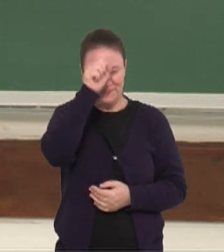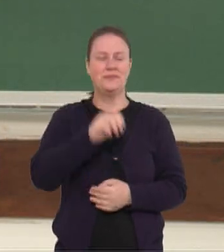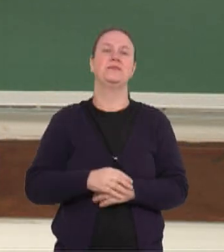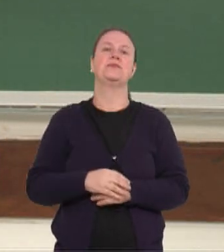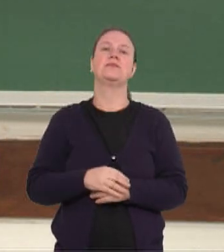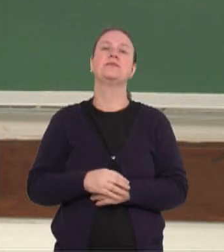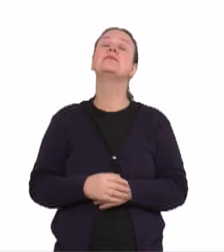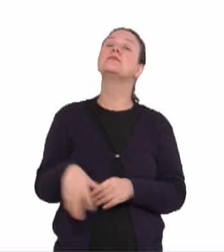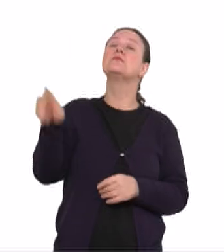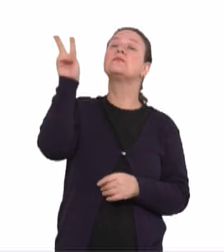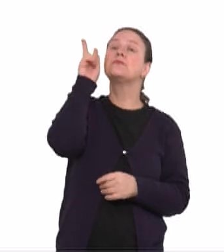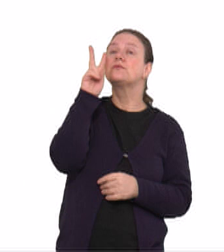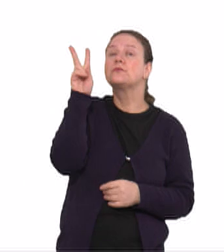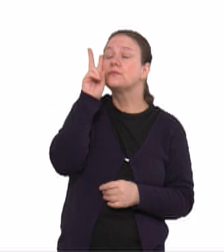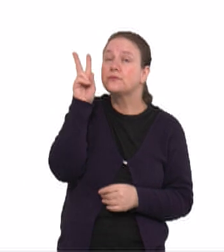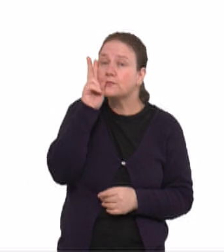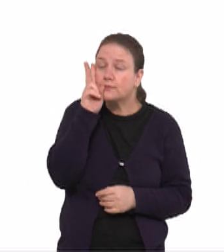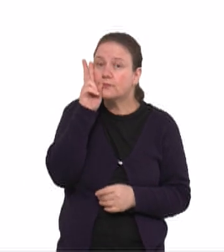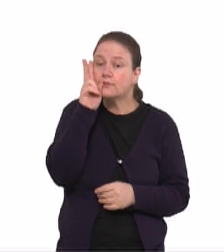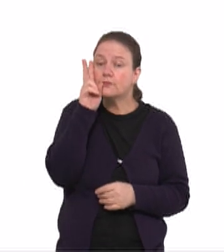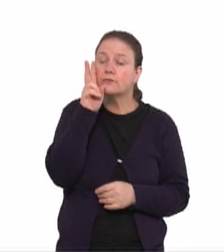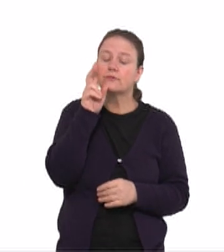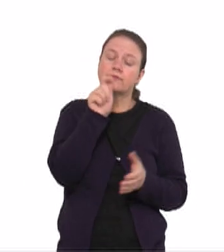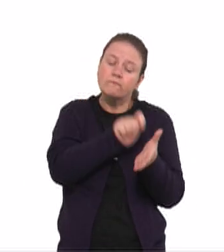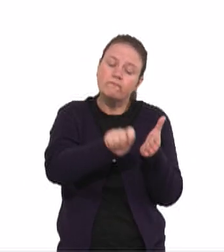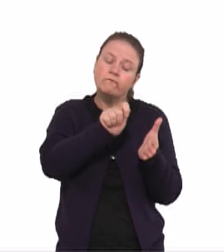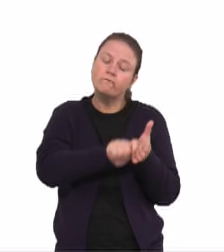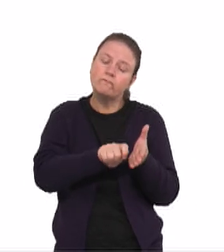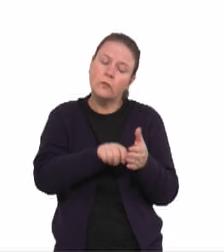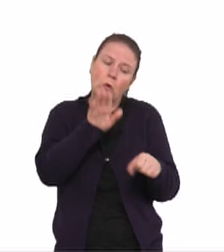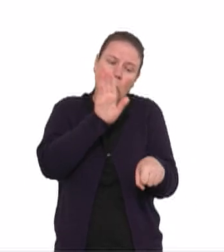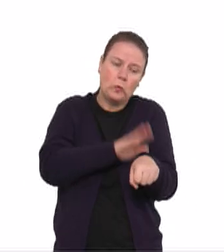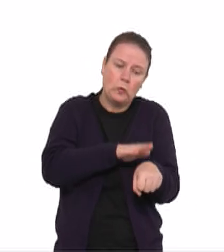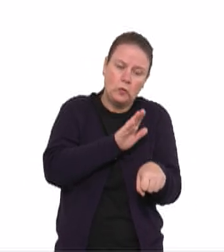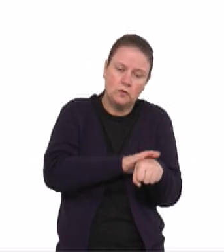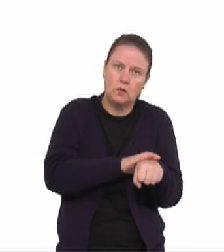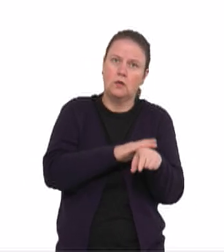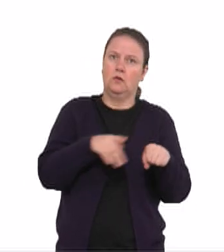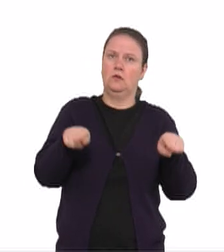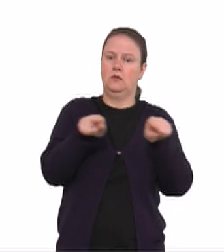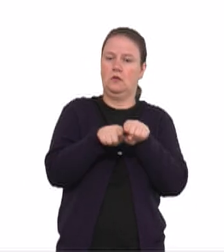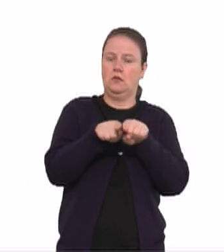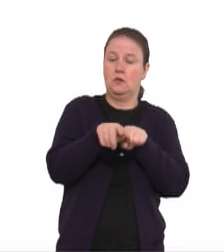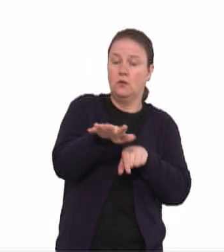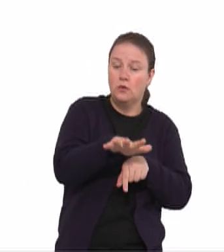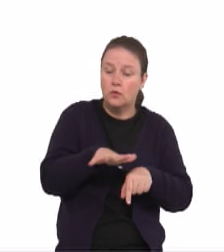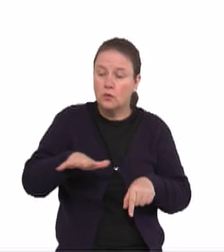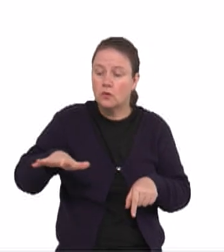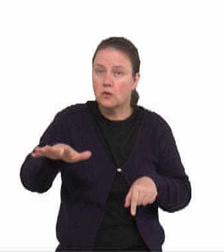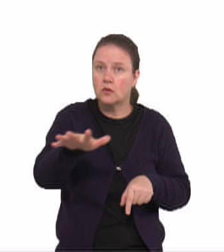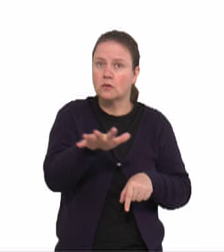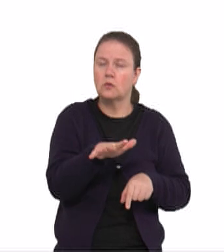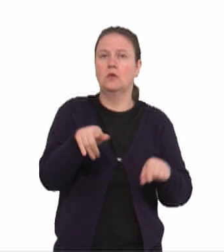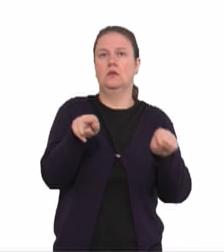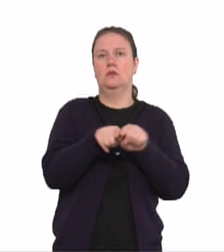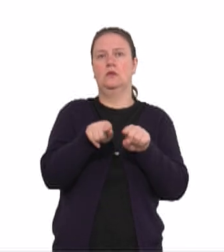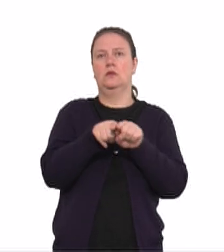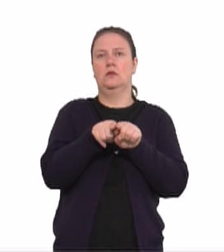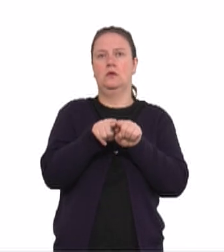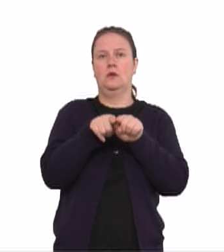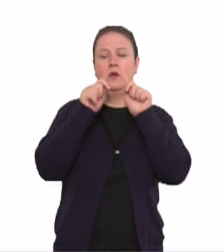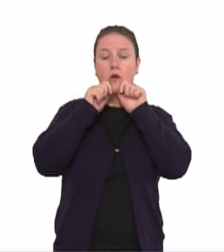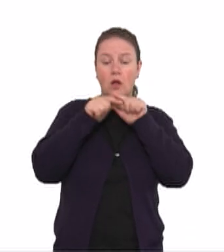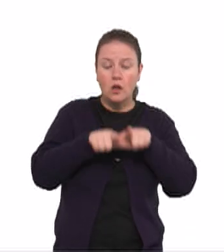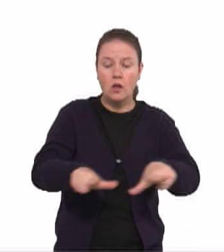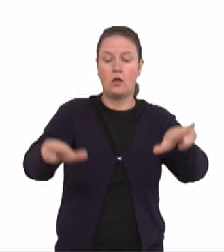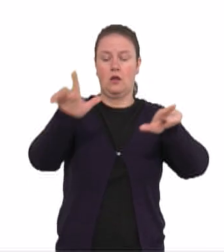Lembre-se, na construção do tempo e do espaço, você pode usar a linguagem literária e as figuras de linguagem que aprendemos ao